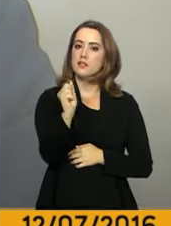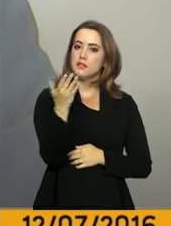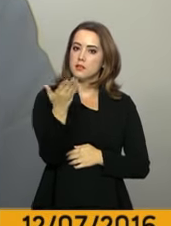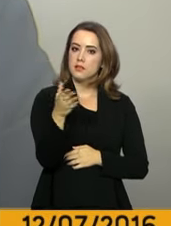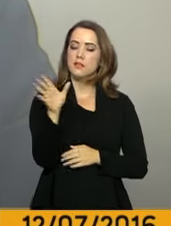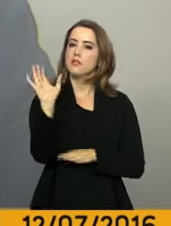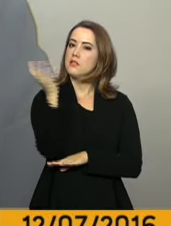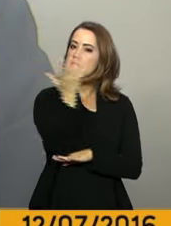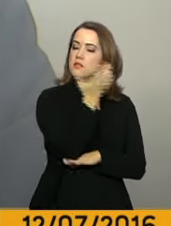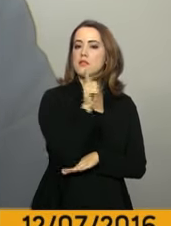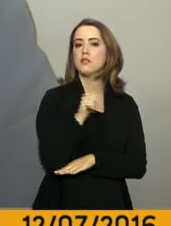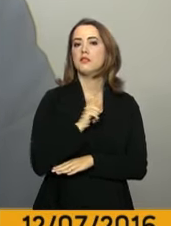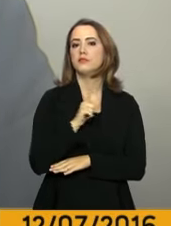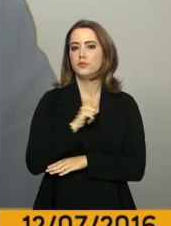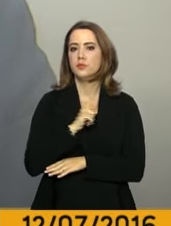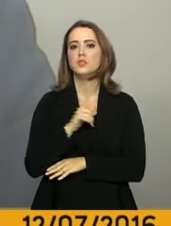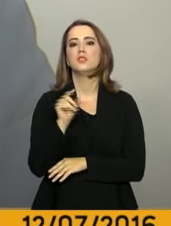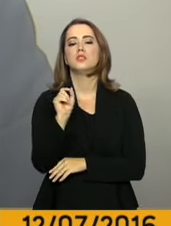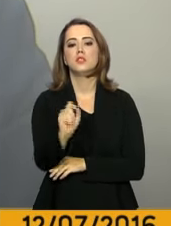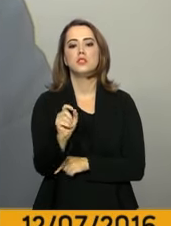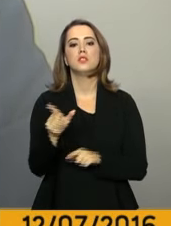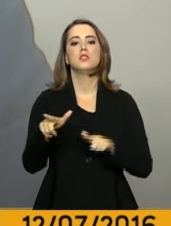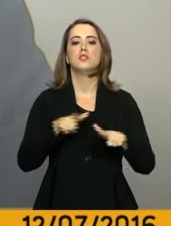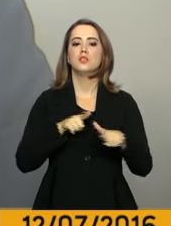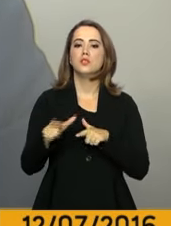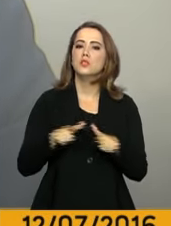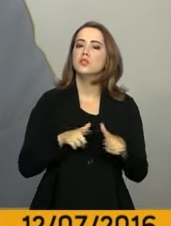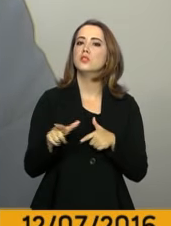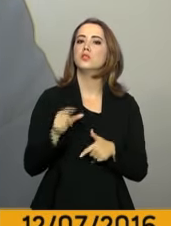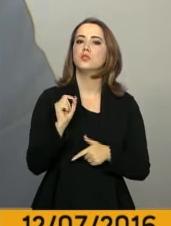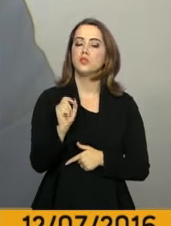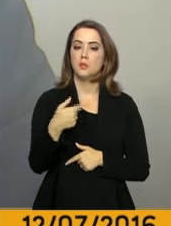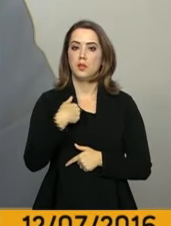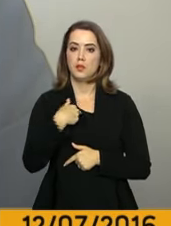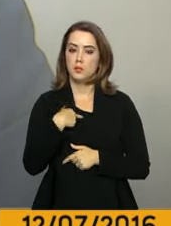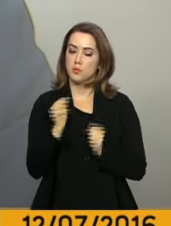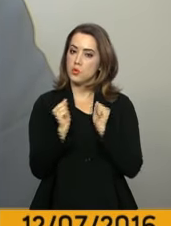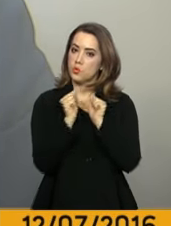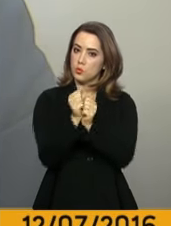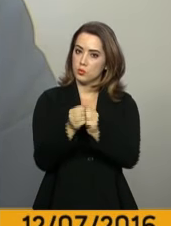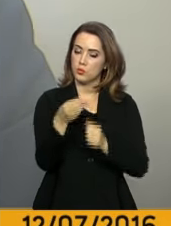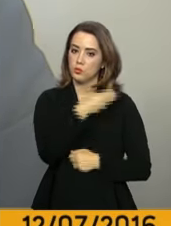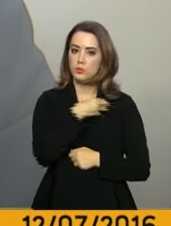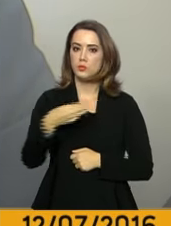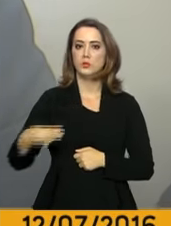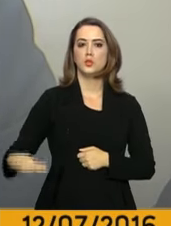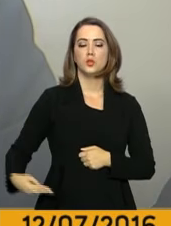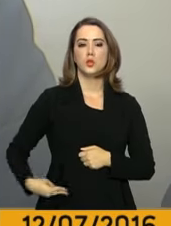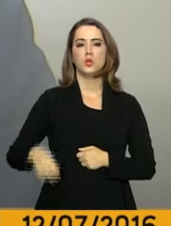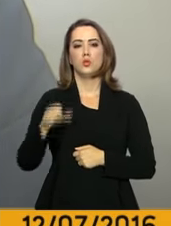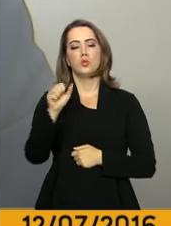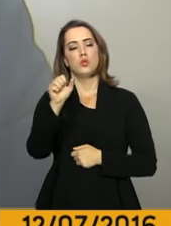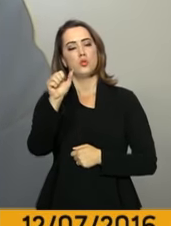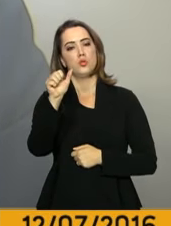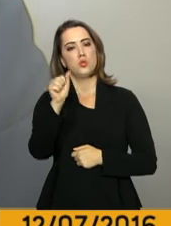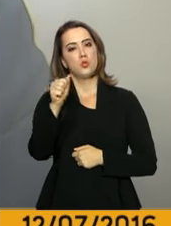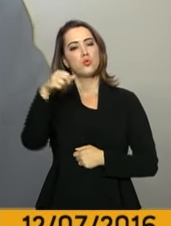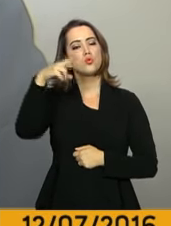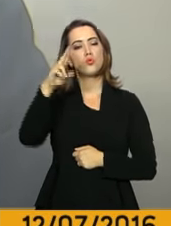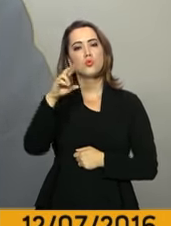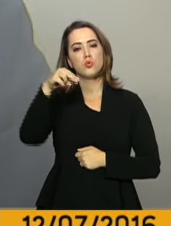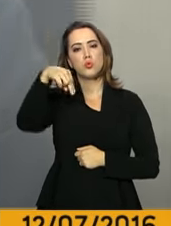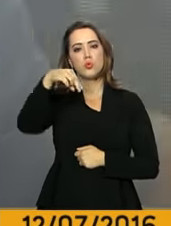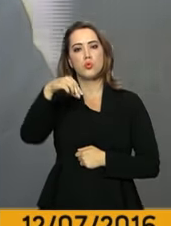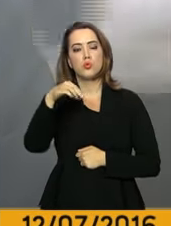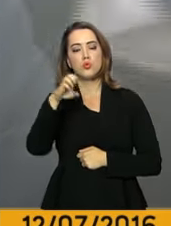é tem sido na verdade tratado por mim com o ministro eh sarnei sarnei filho e ele